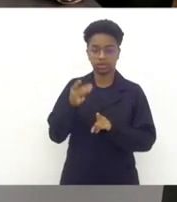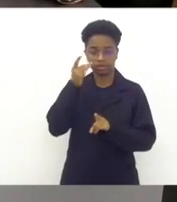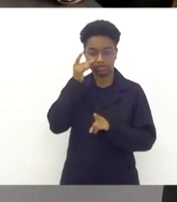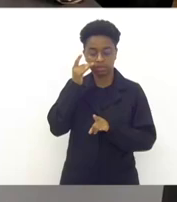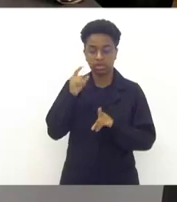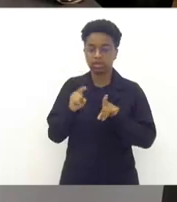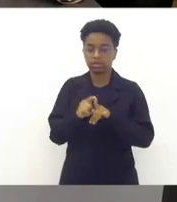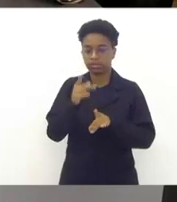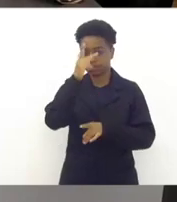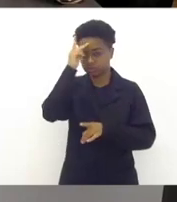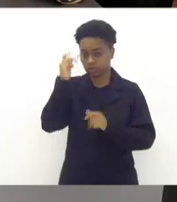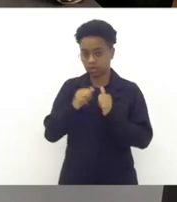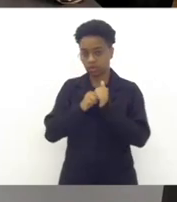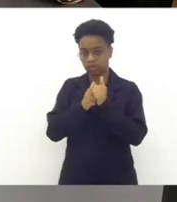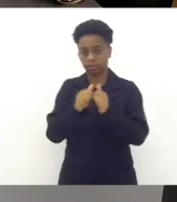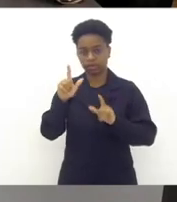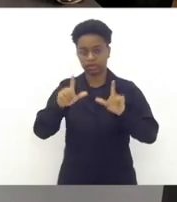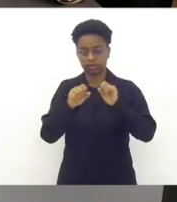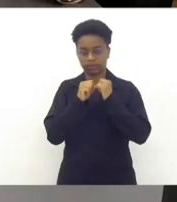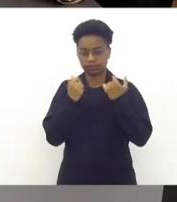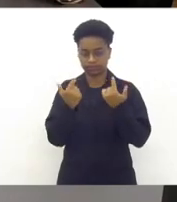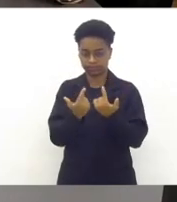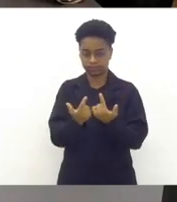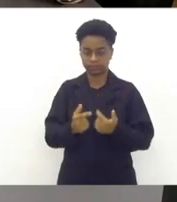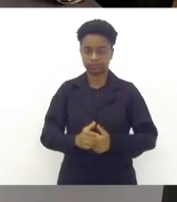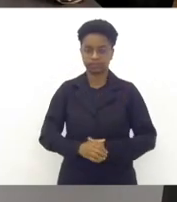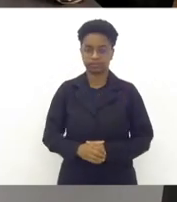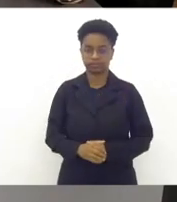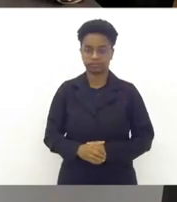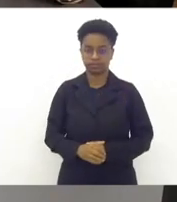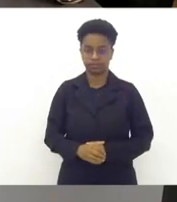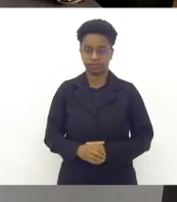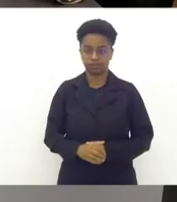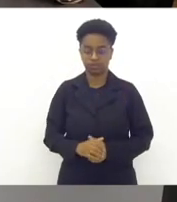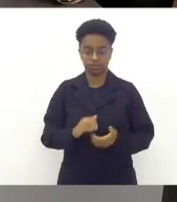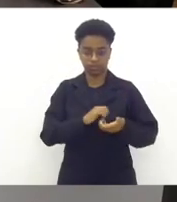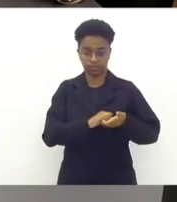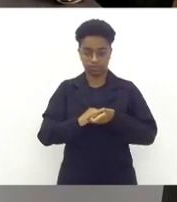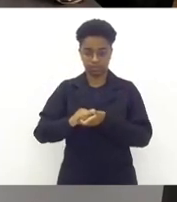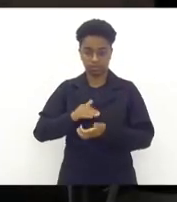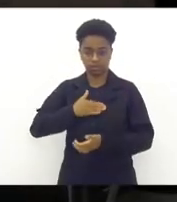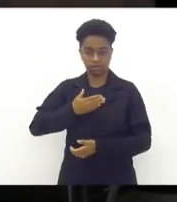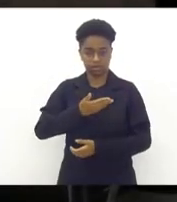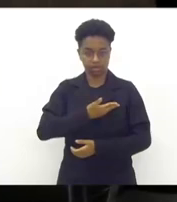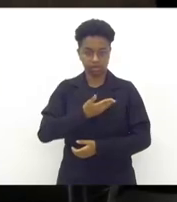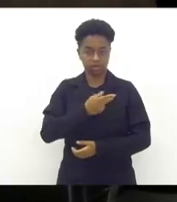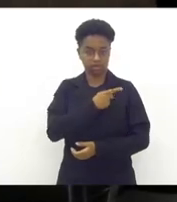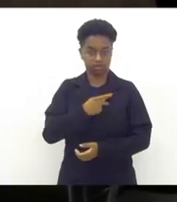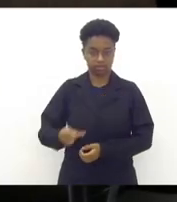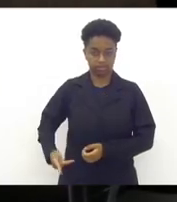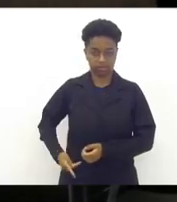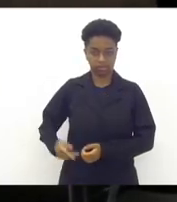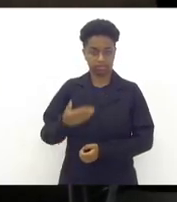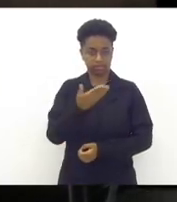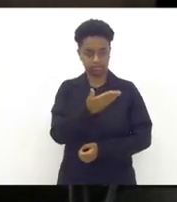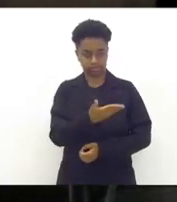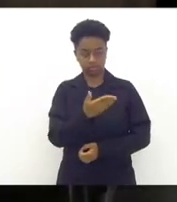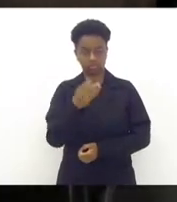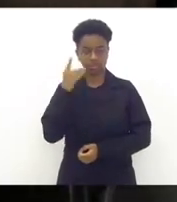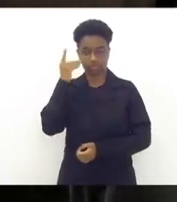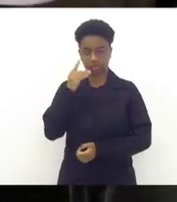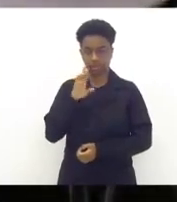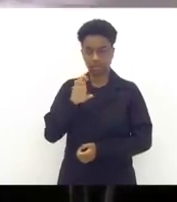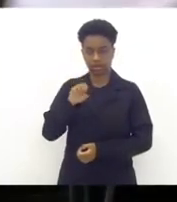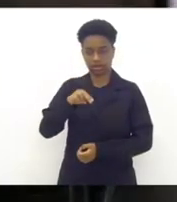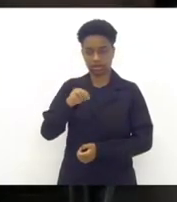aquelas que também estão nos acompanhando pela TV Alerge. Saudar as minhas colegas, a presidenta da CPI, a deputada